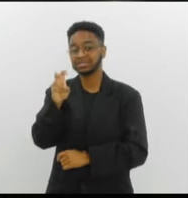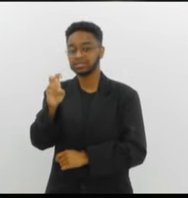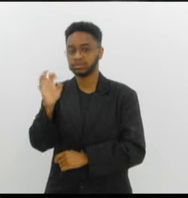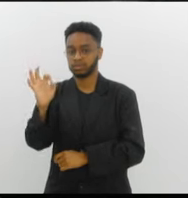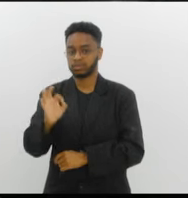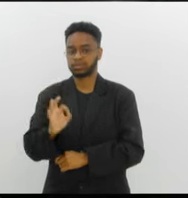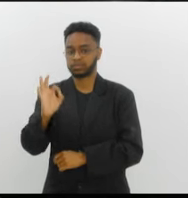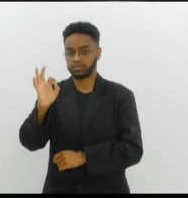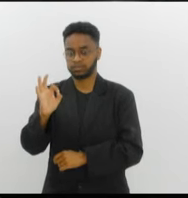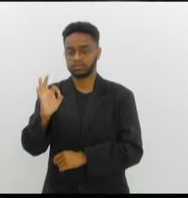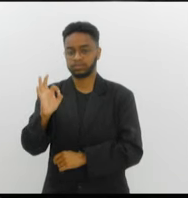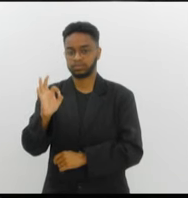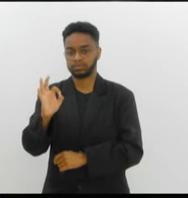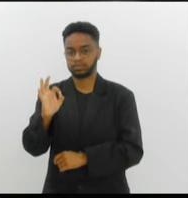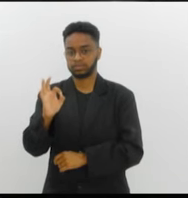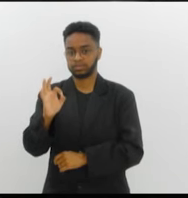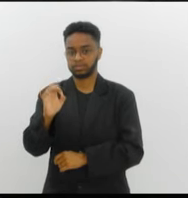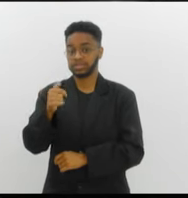75%.